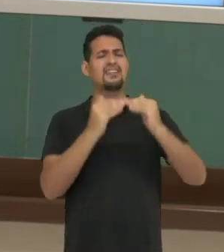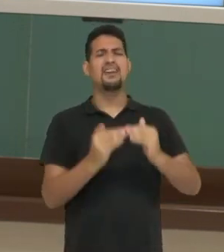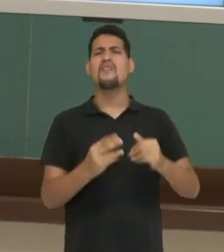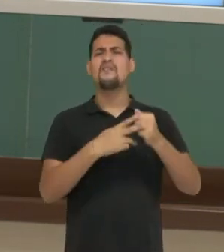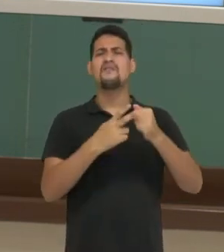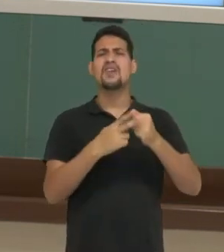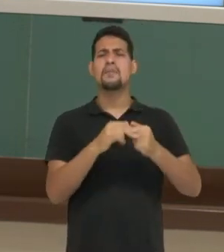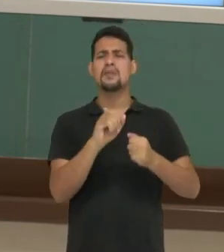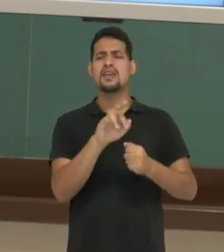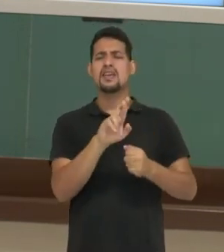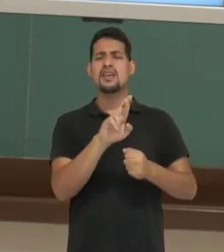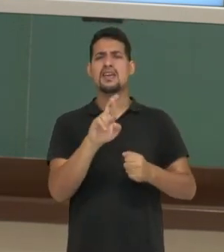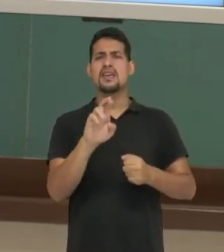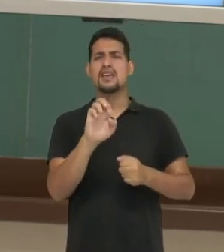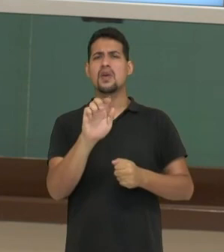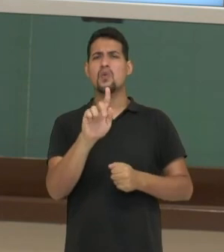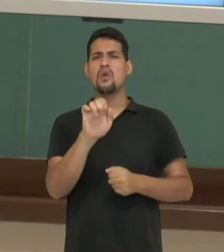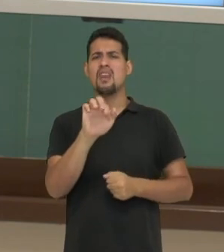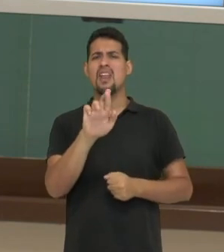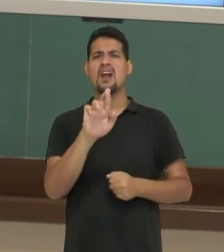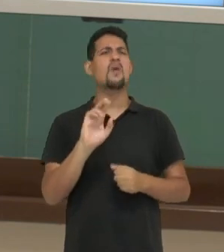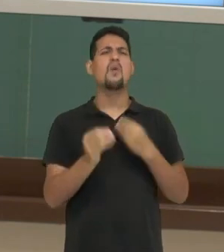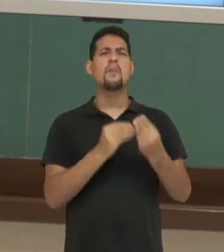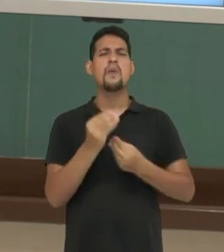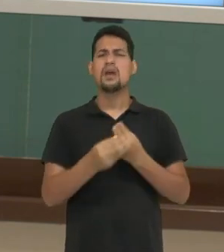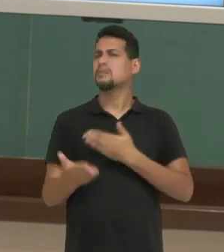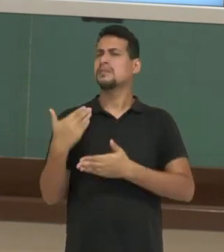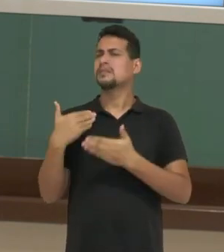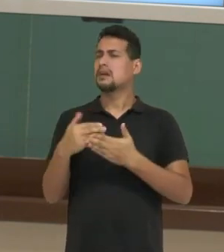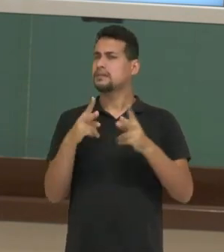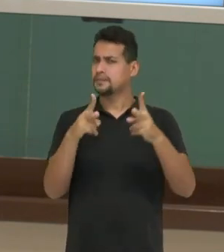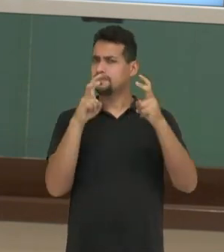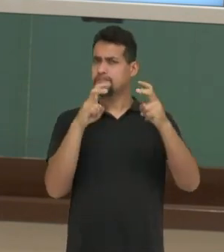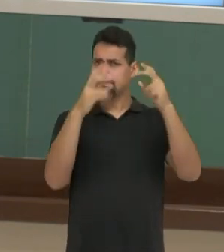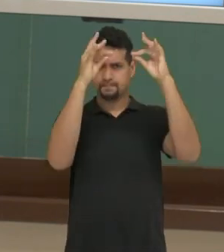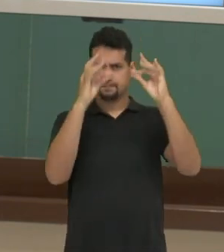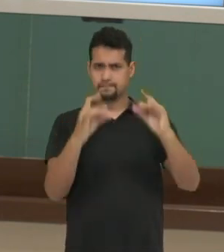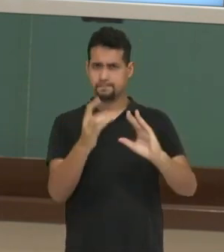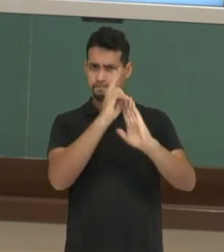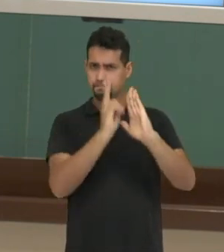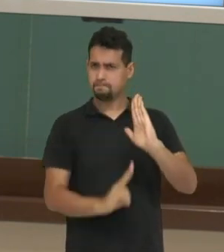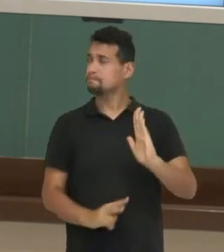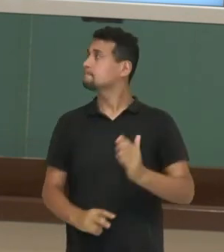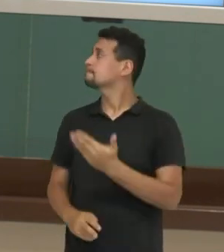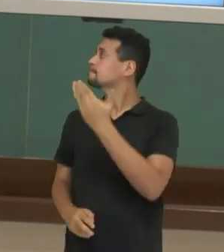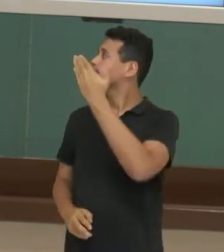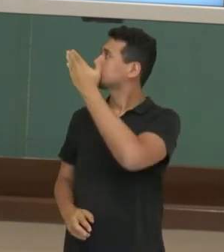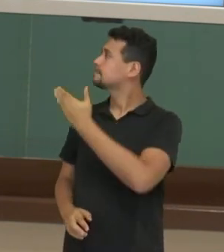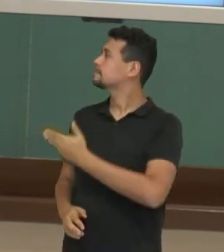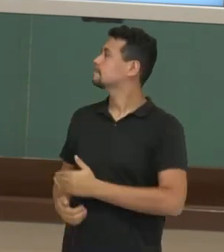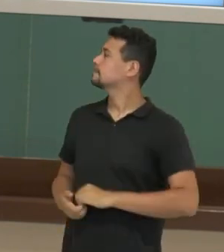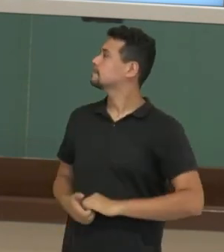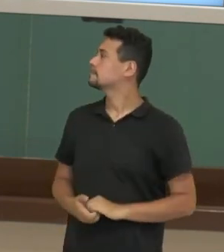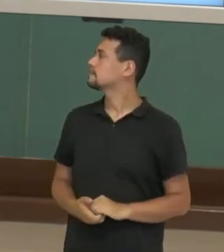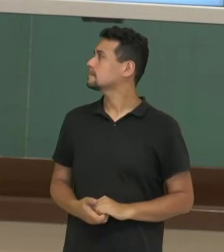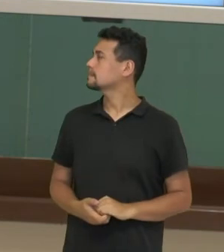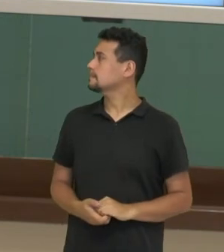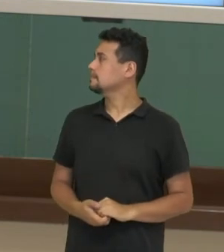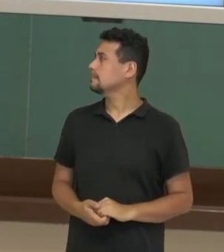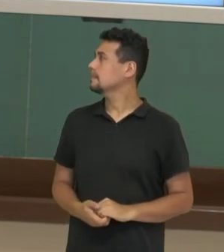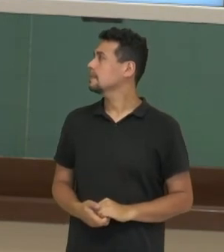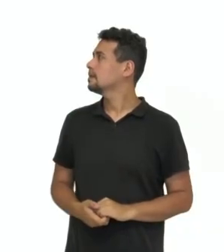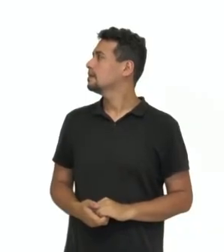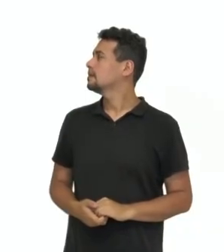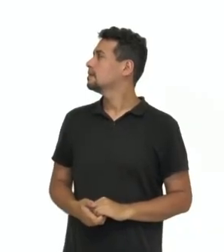verbos irregulares do pretérito indefinido? Vamos a ver. El verbo ver y el verbo decir.